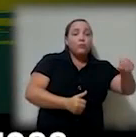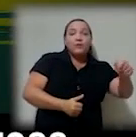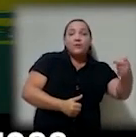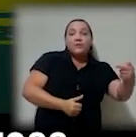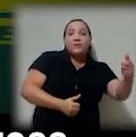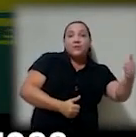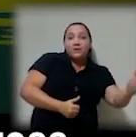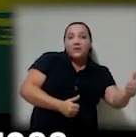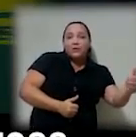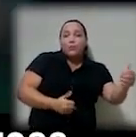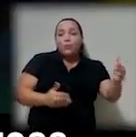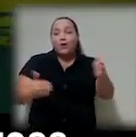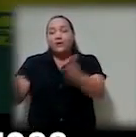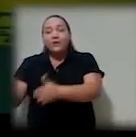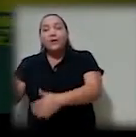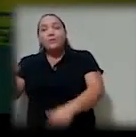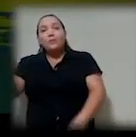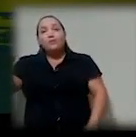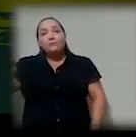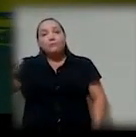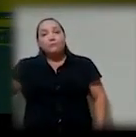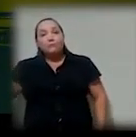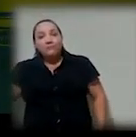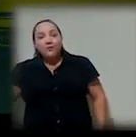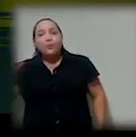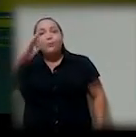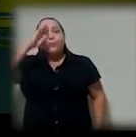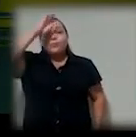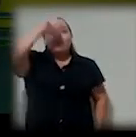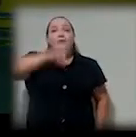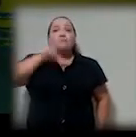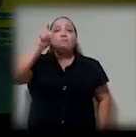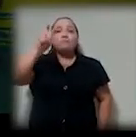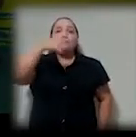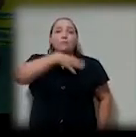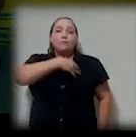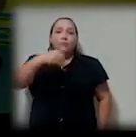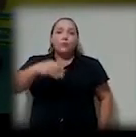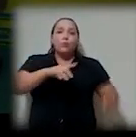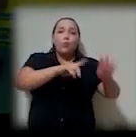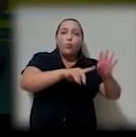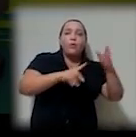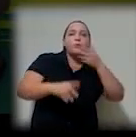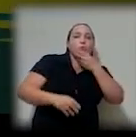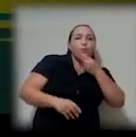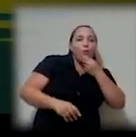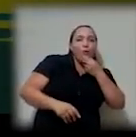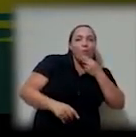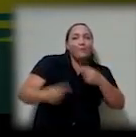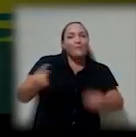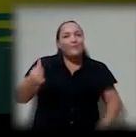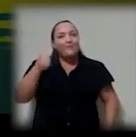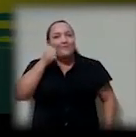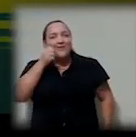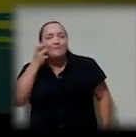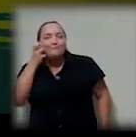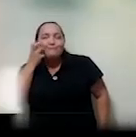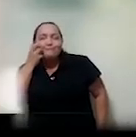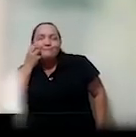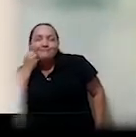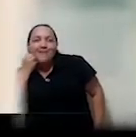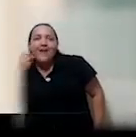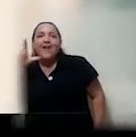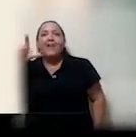a 1988. Bolsonaro é pai de 5 filhos, 4 homens e seu xodó, a pequena